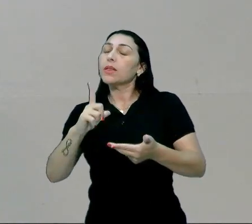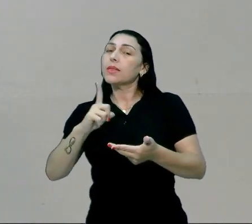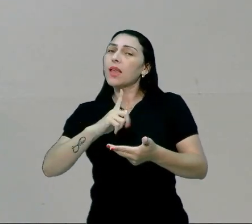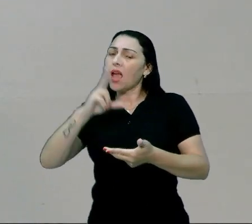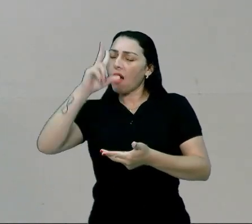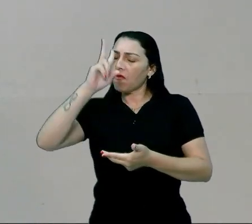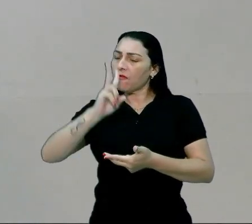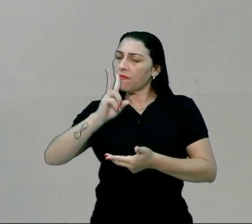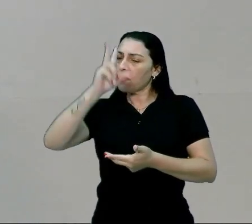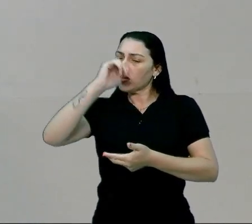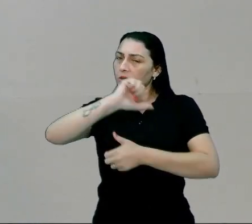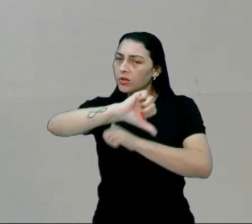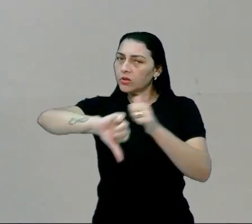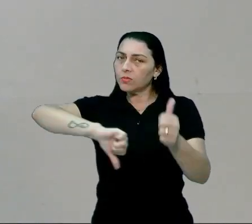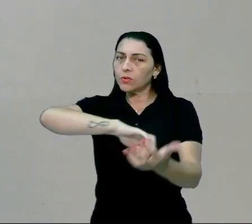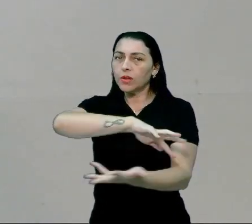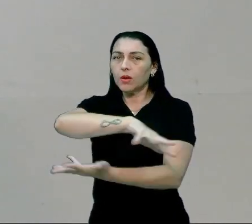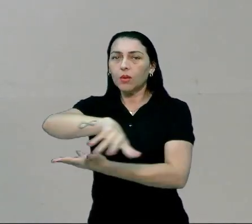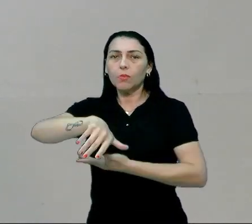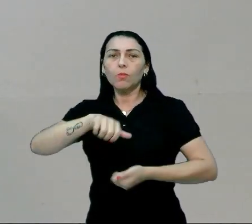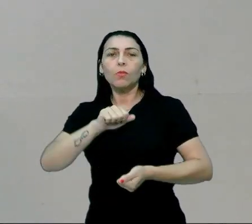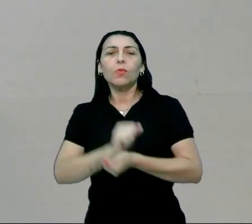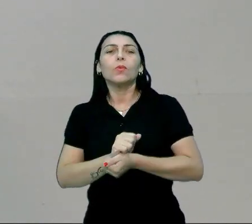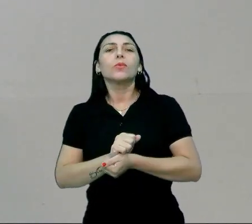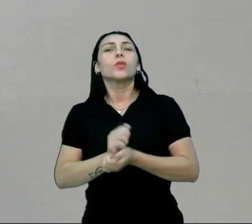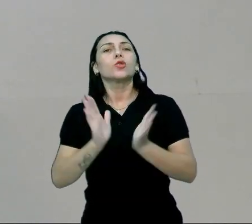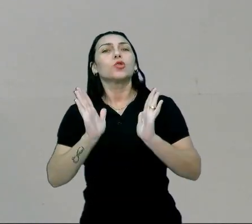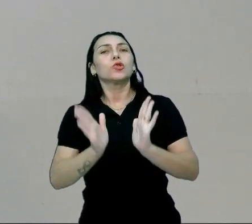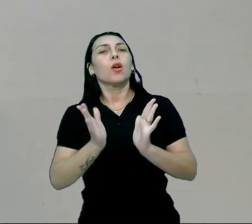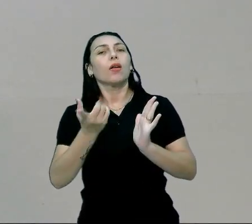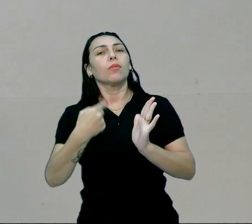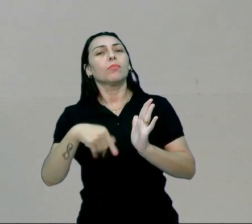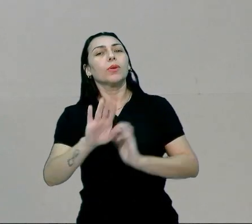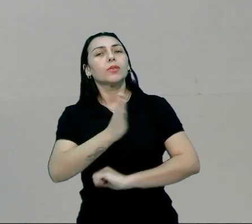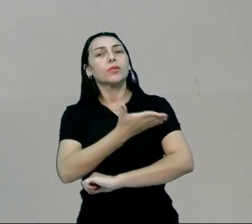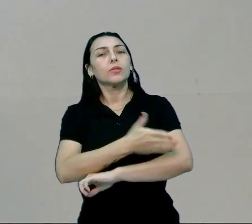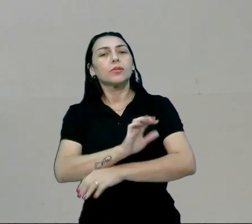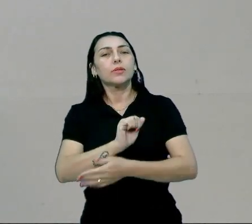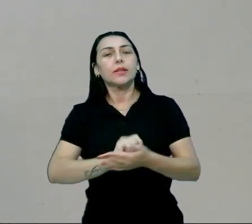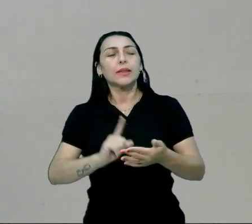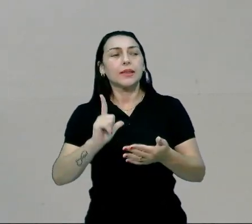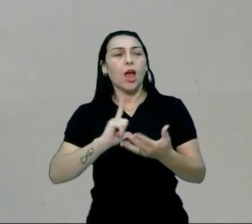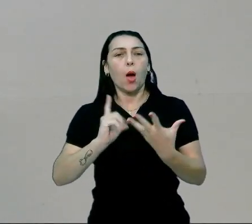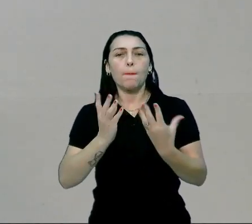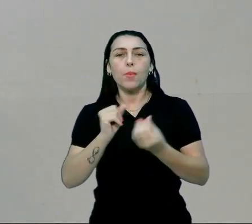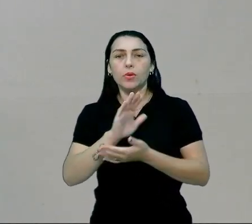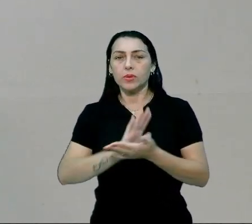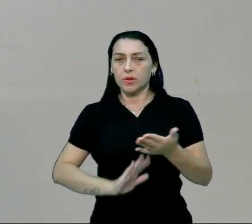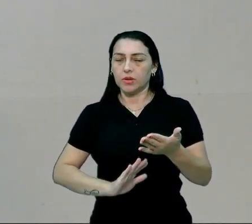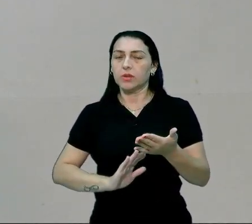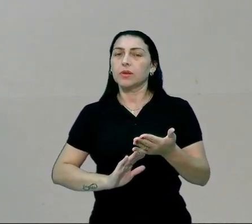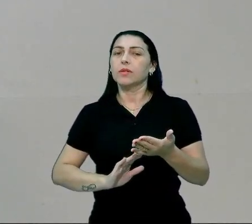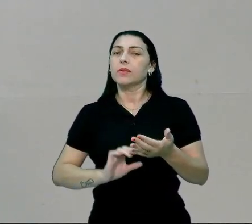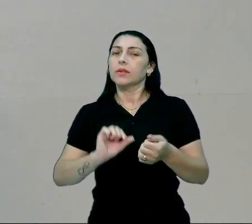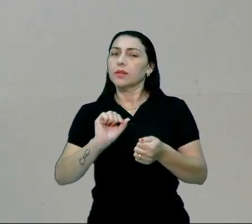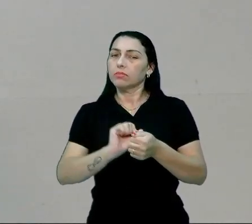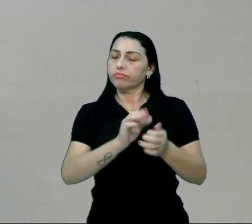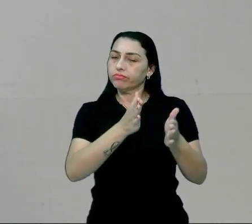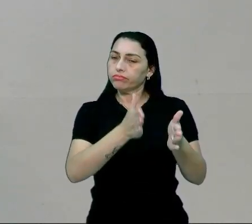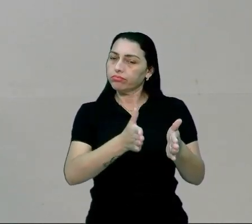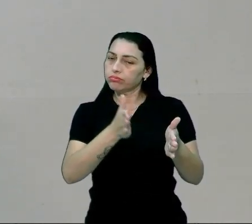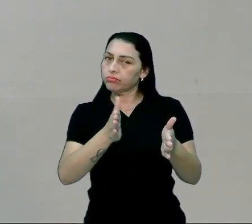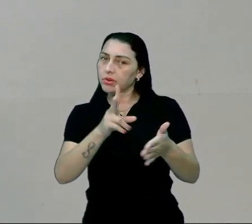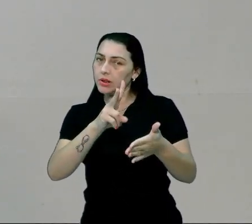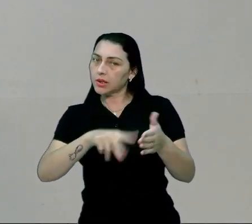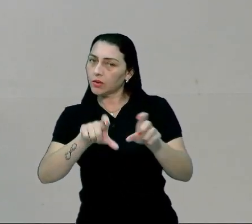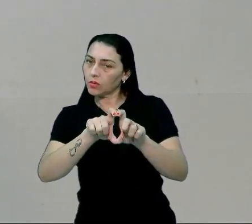vamos mudar agora essa parte e já ir para o exercício. Como a gente tem muito exercício, a gente vai seguir aquela formatação.